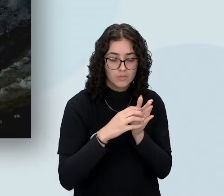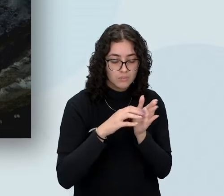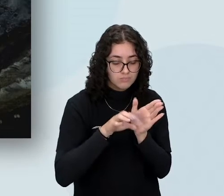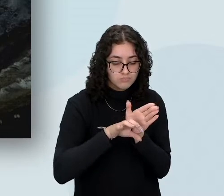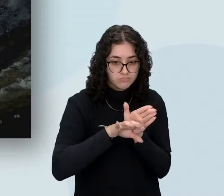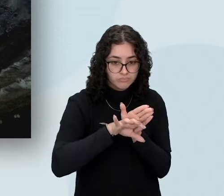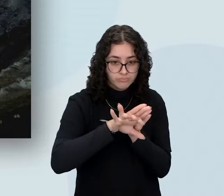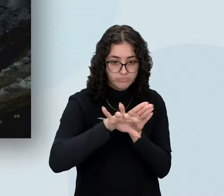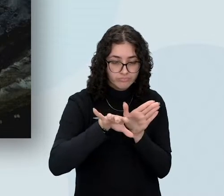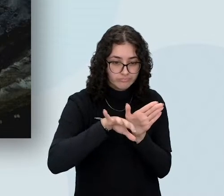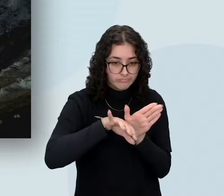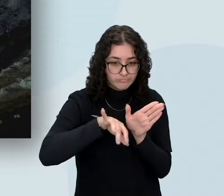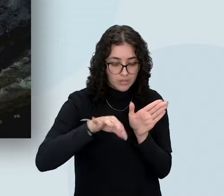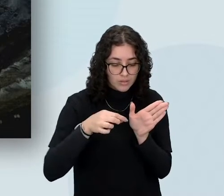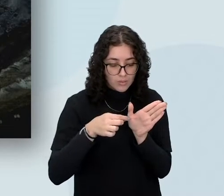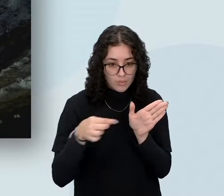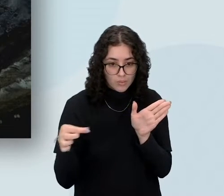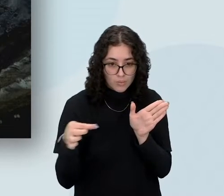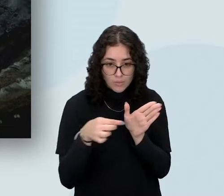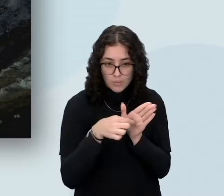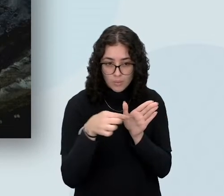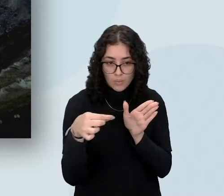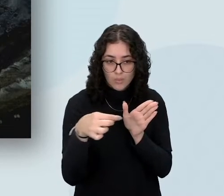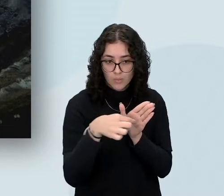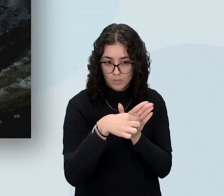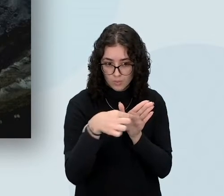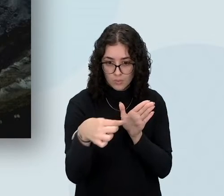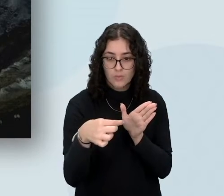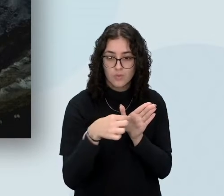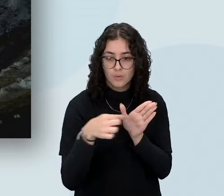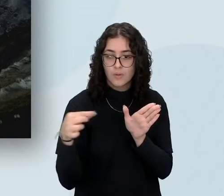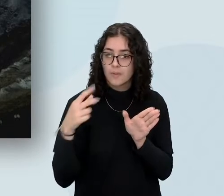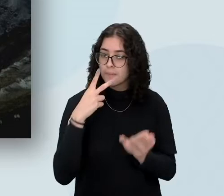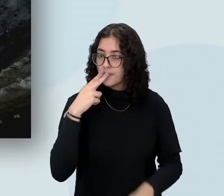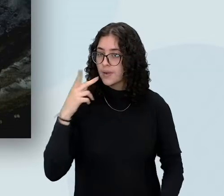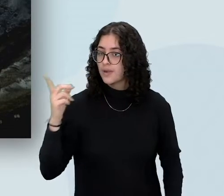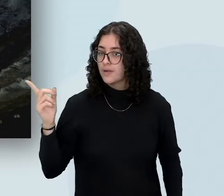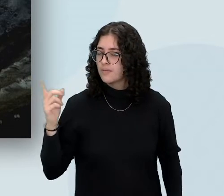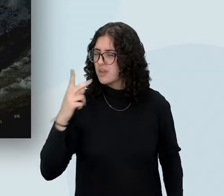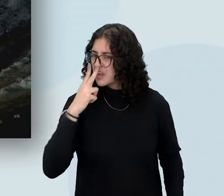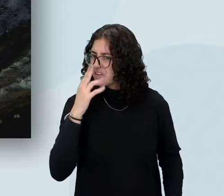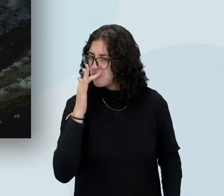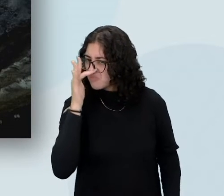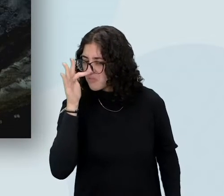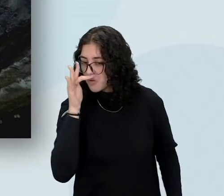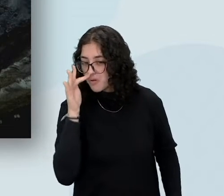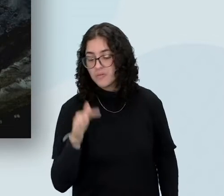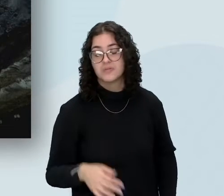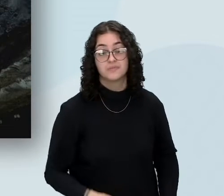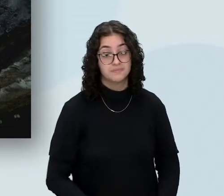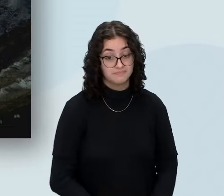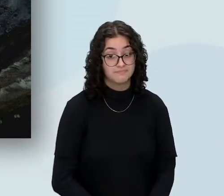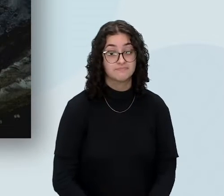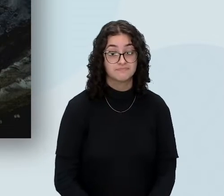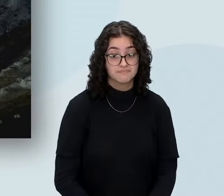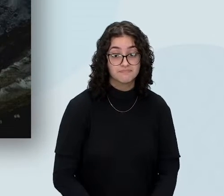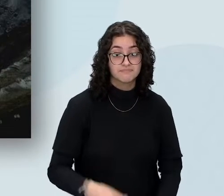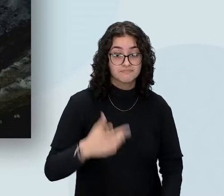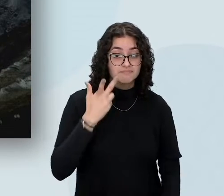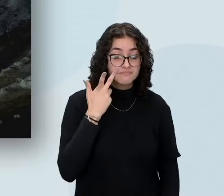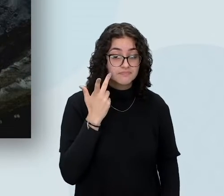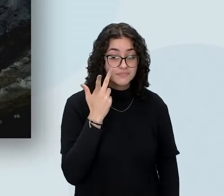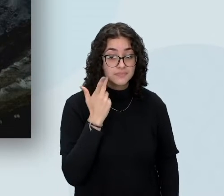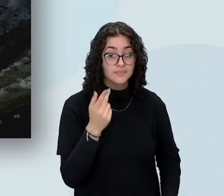espelhadas, né, formando cristais pontiagudos. E aí dão esse aspecto de flores. E geralmente